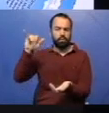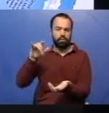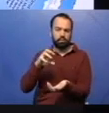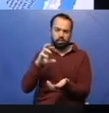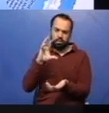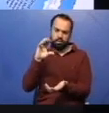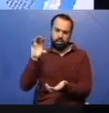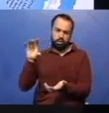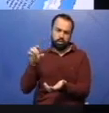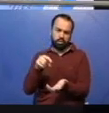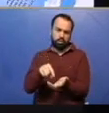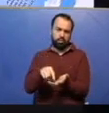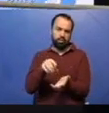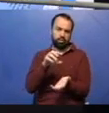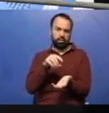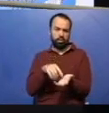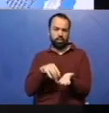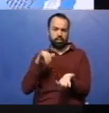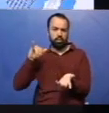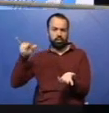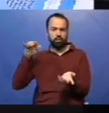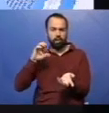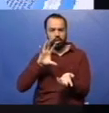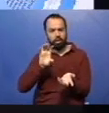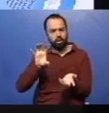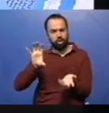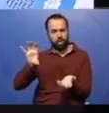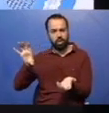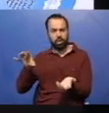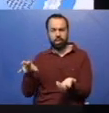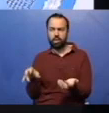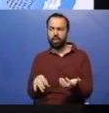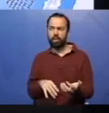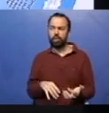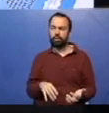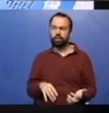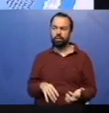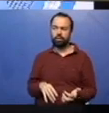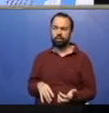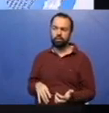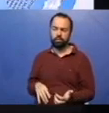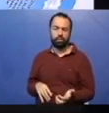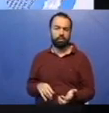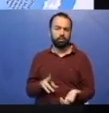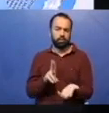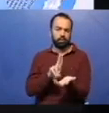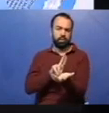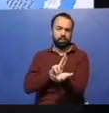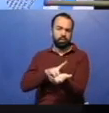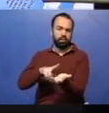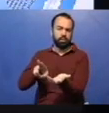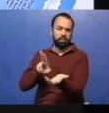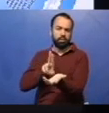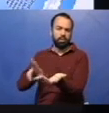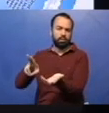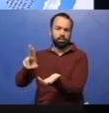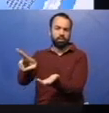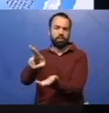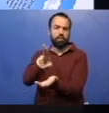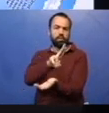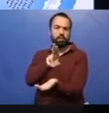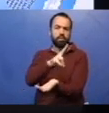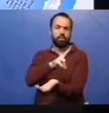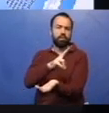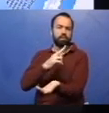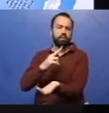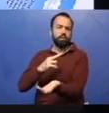ela é estratos, se ela é altocúmulos, se ela é estratocúmulos, cirros ou